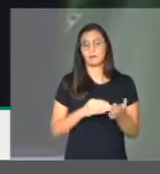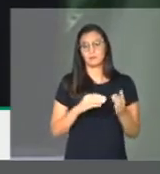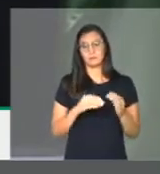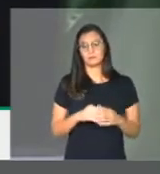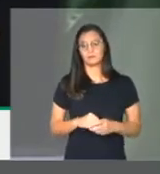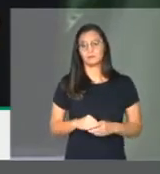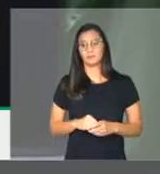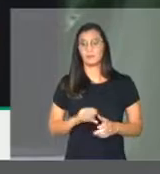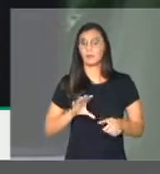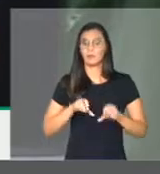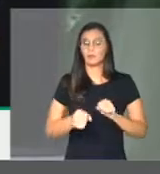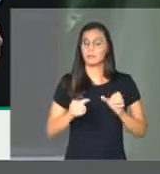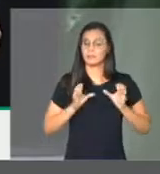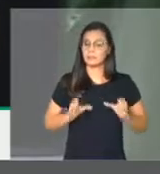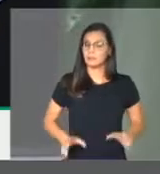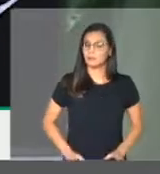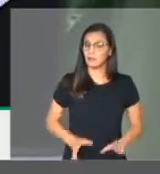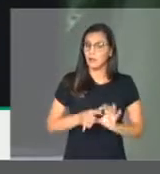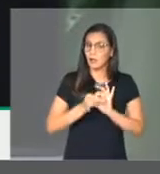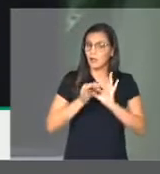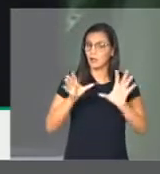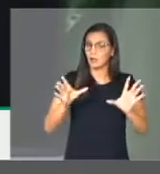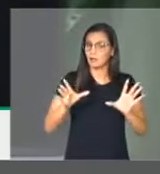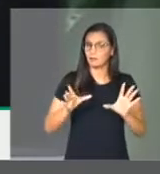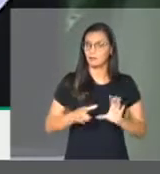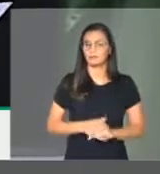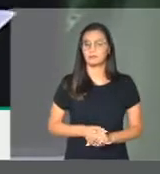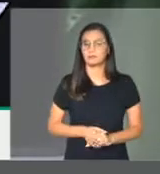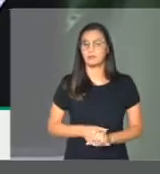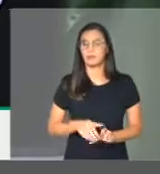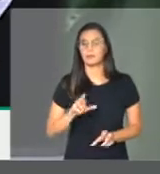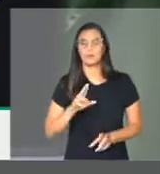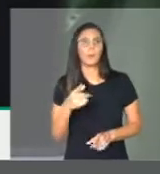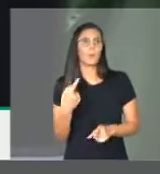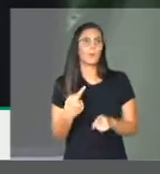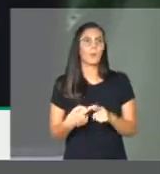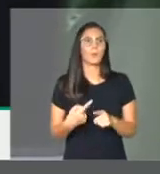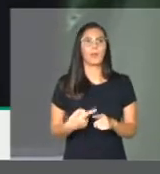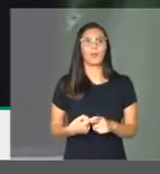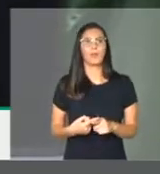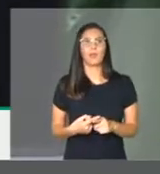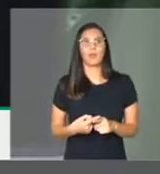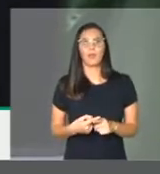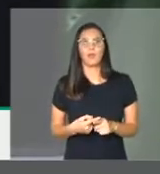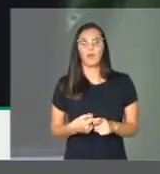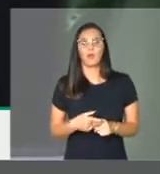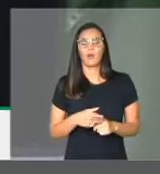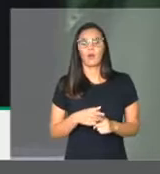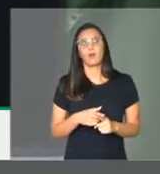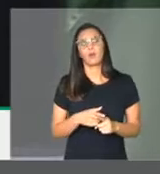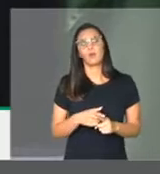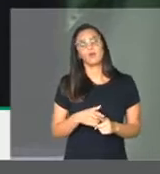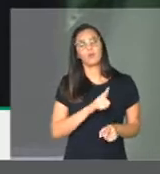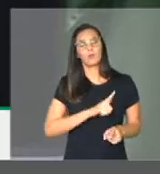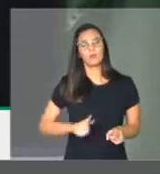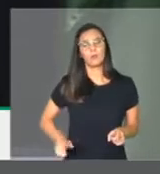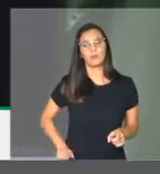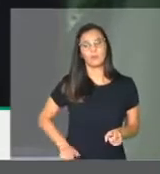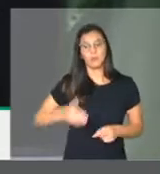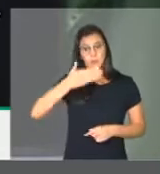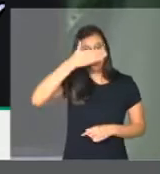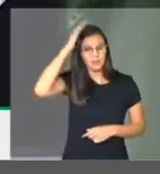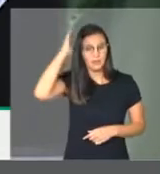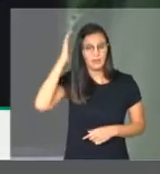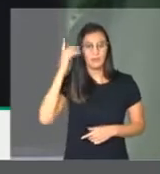forma cidadãos livres e plenos. Não é por outra razão que o governo Temer é o mais impopular da